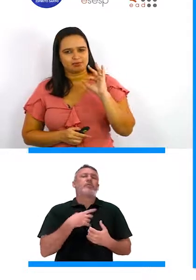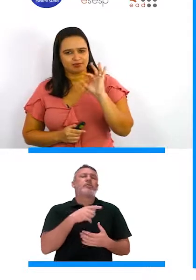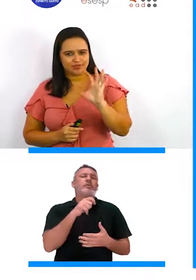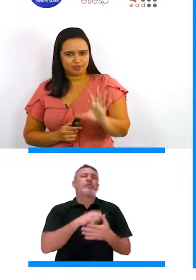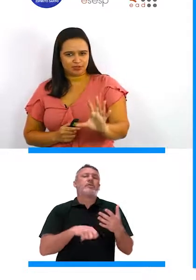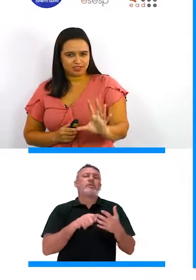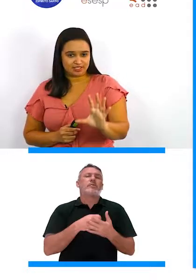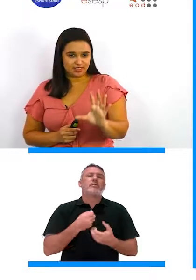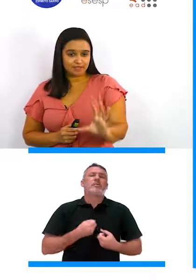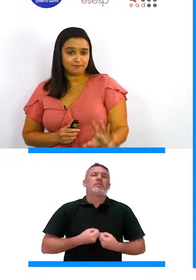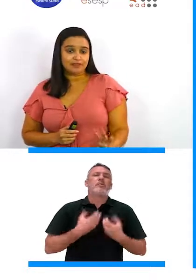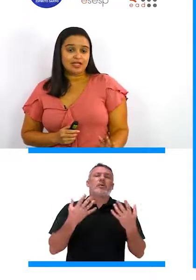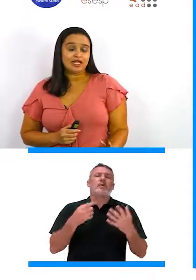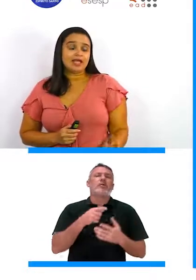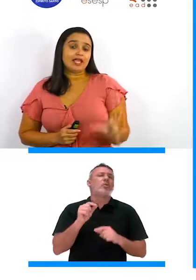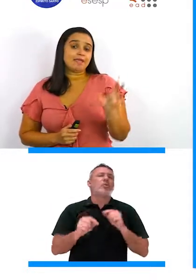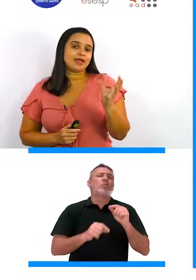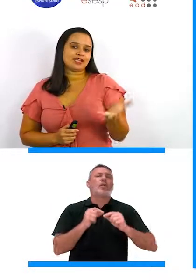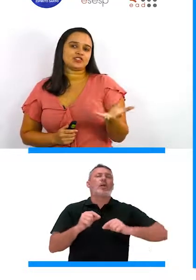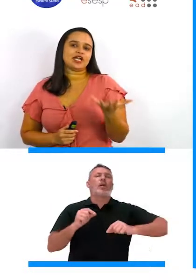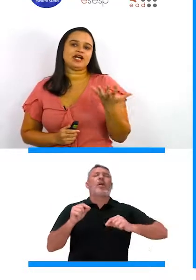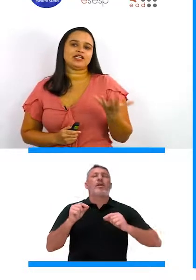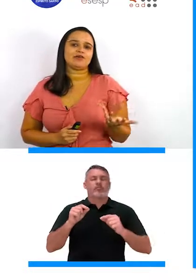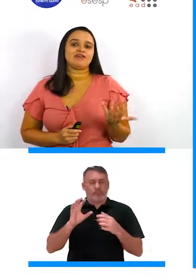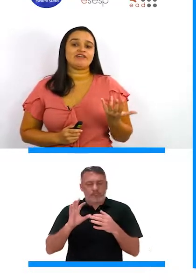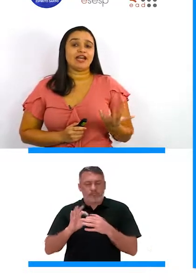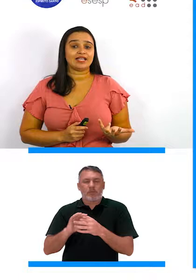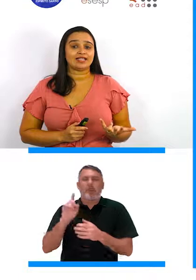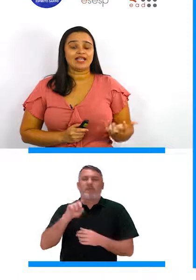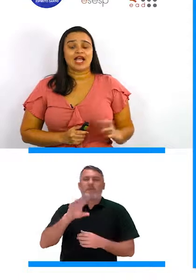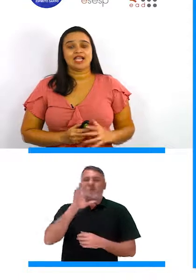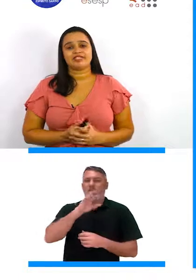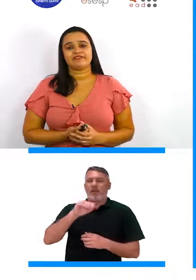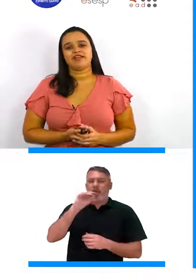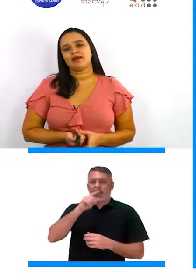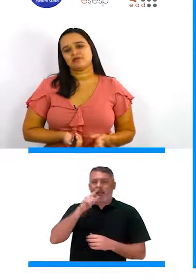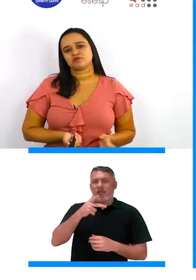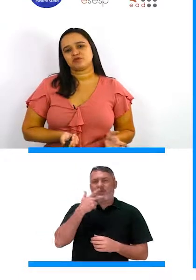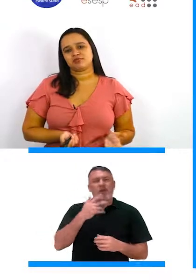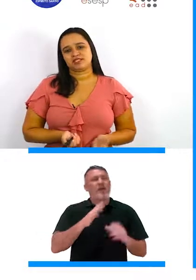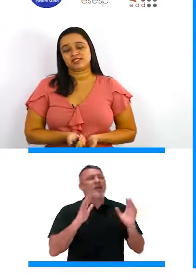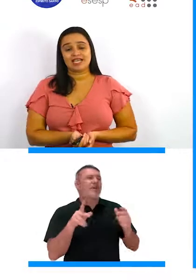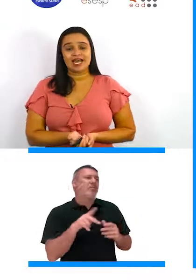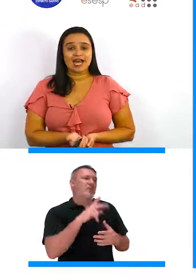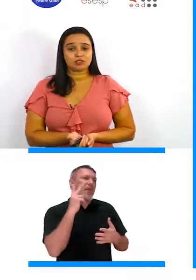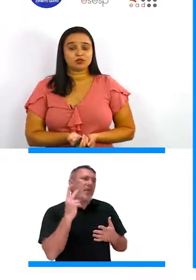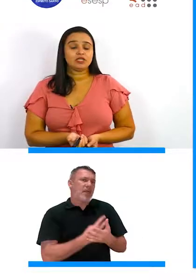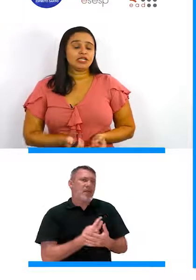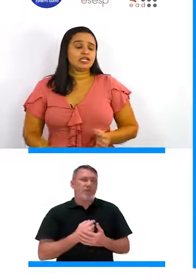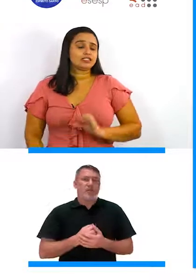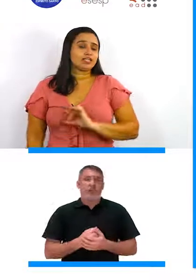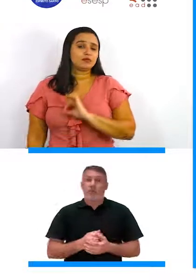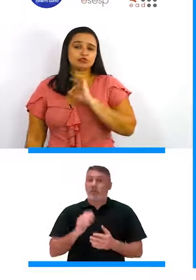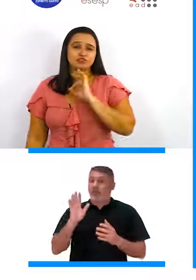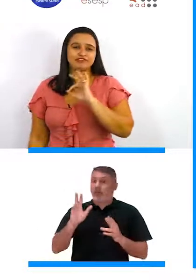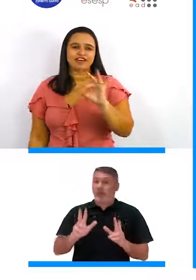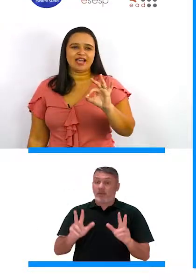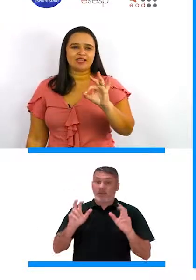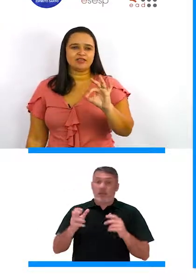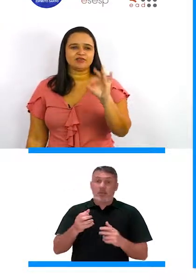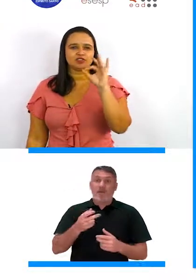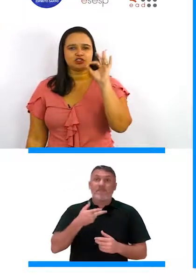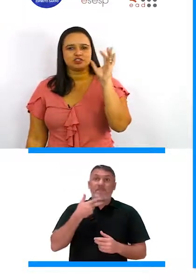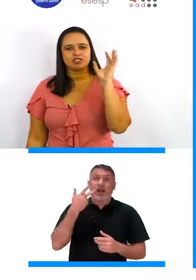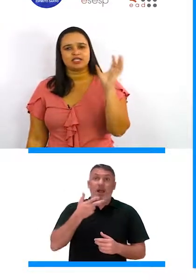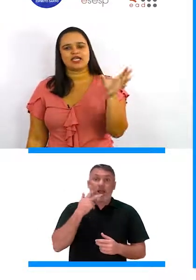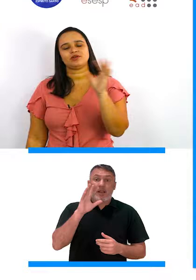essa poesia remete à língua falada. Aí você fala, professora, mas isso é errado. Em termos de